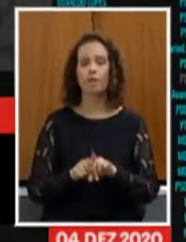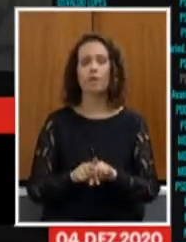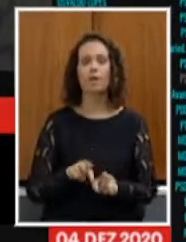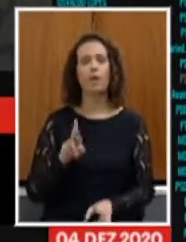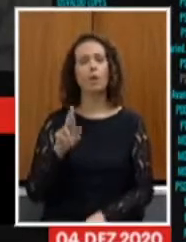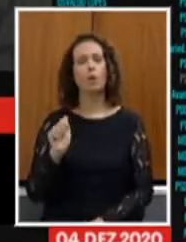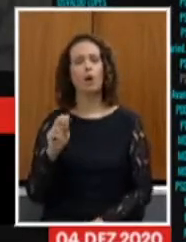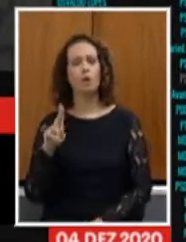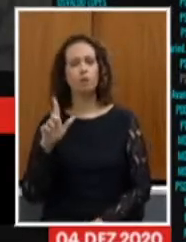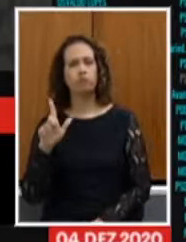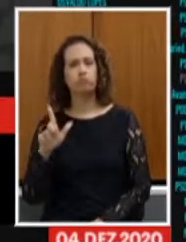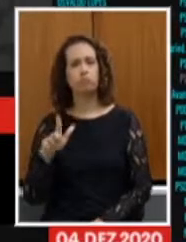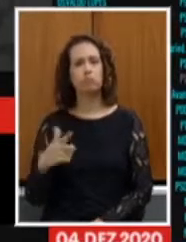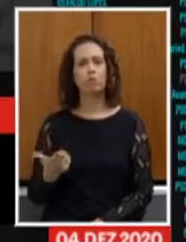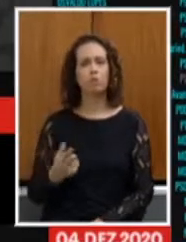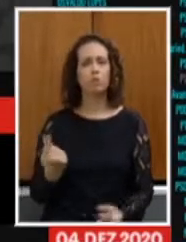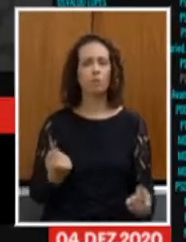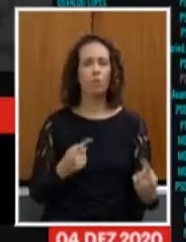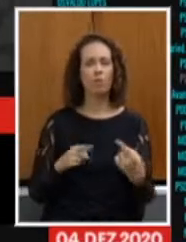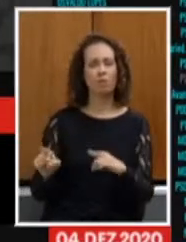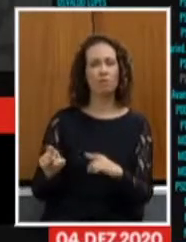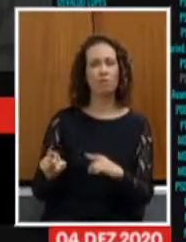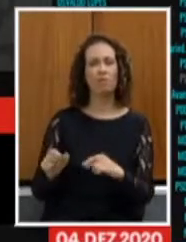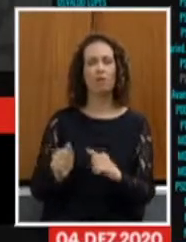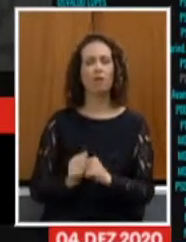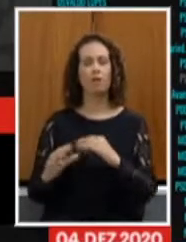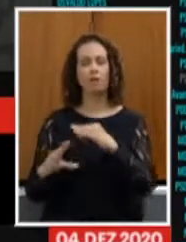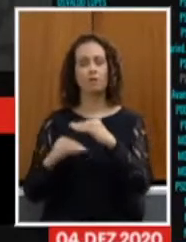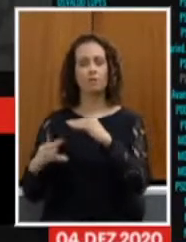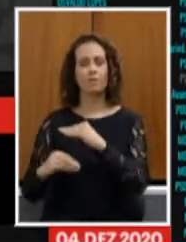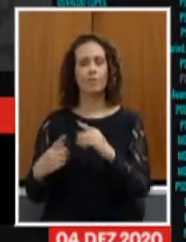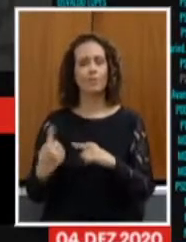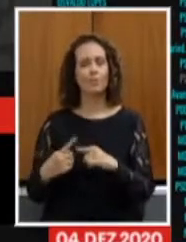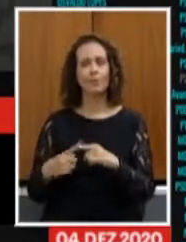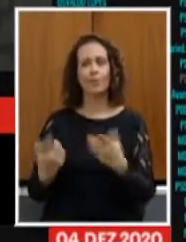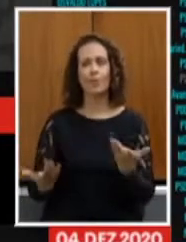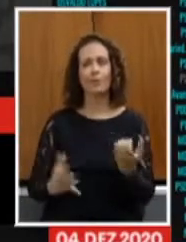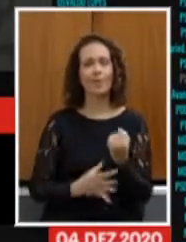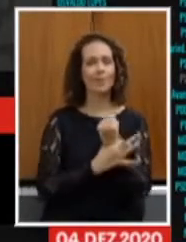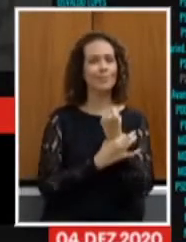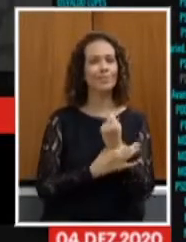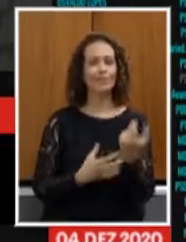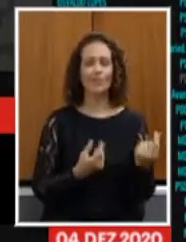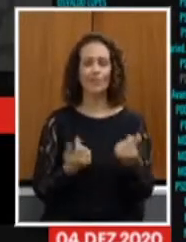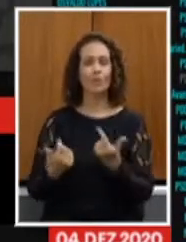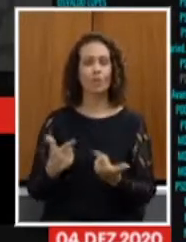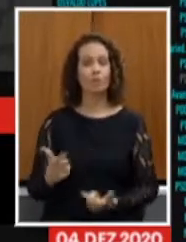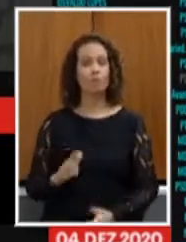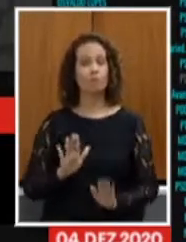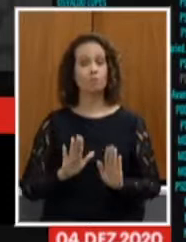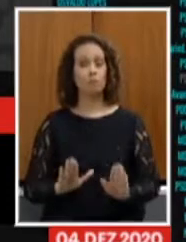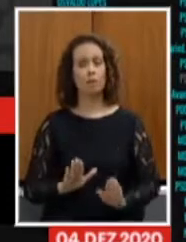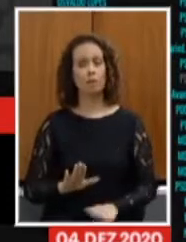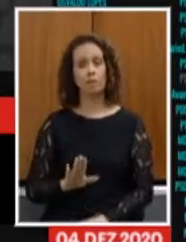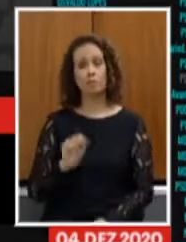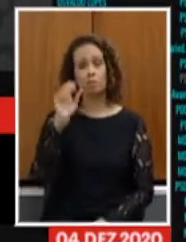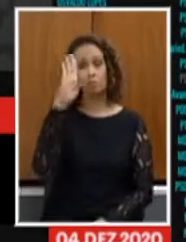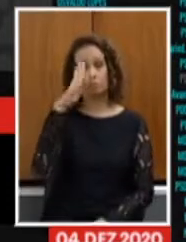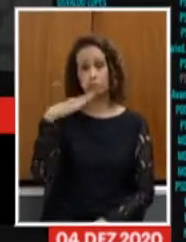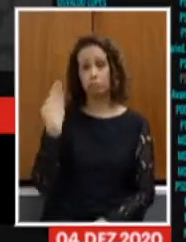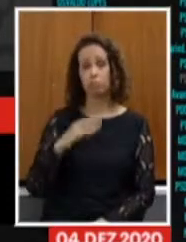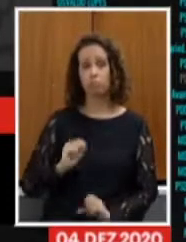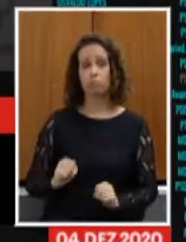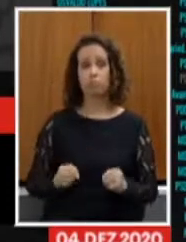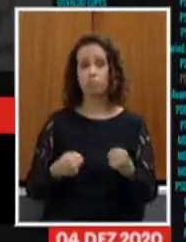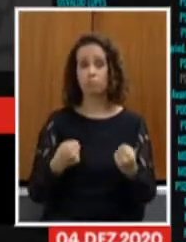essas emendas porque não haveria como garantir esses recursos. Já a deputada Beatriz Cerqueira defendeu a importância de se garantir esses